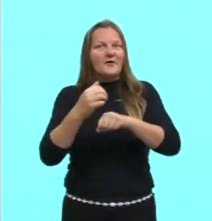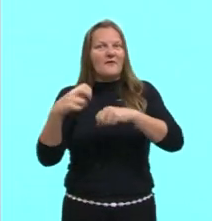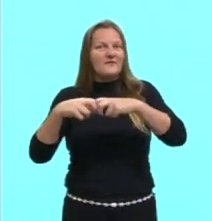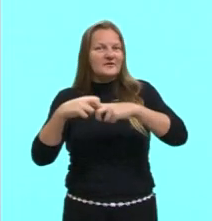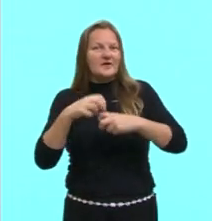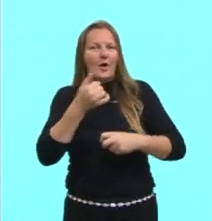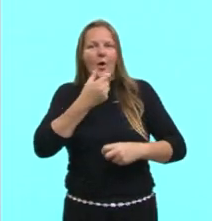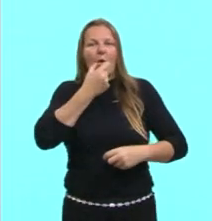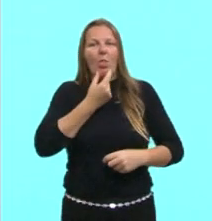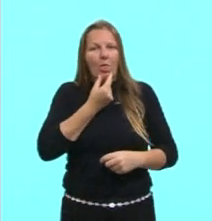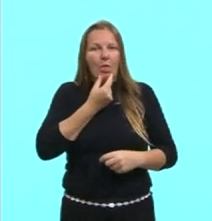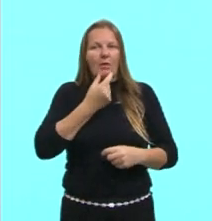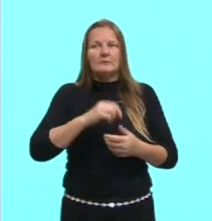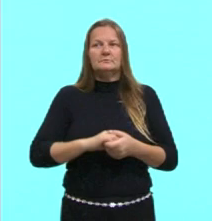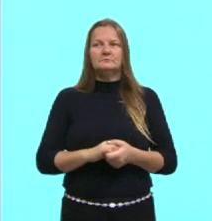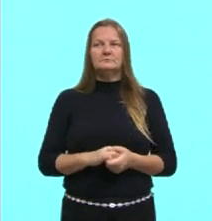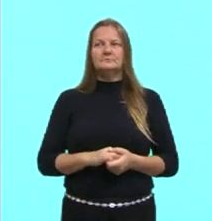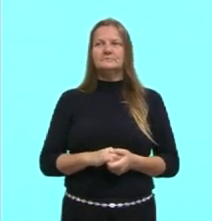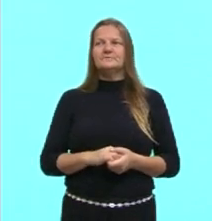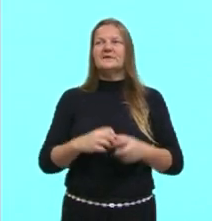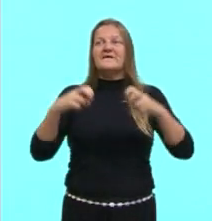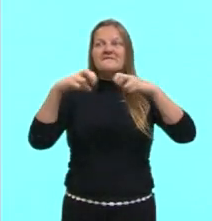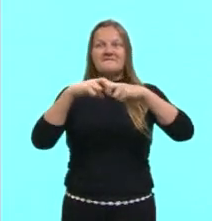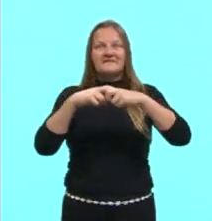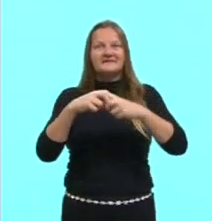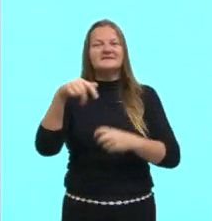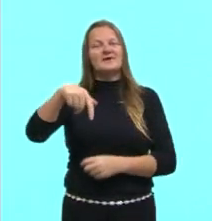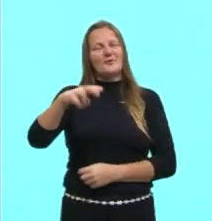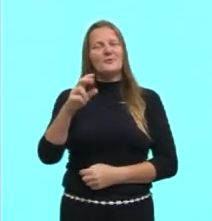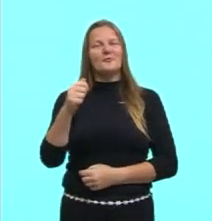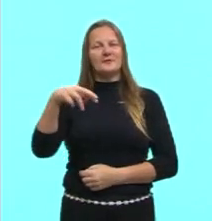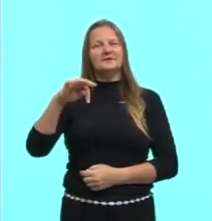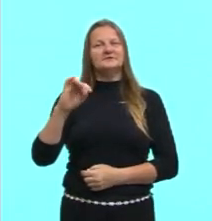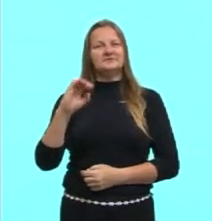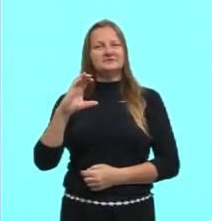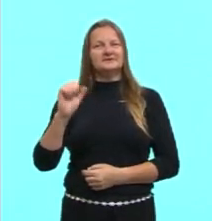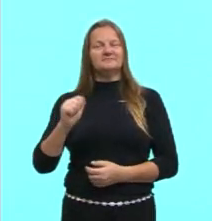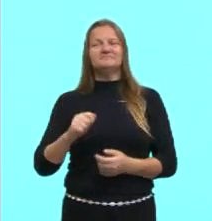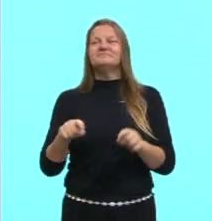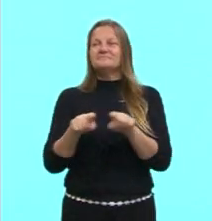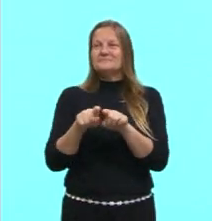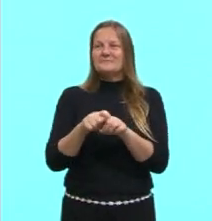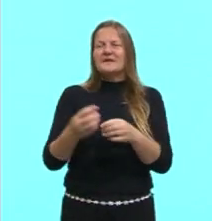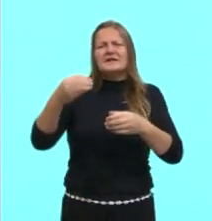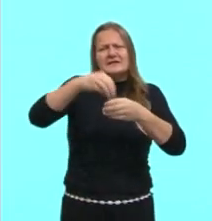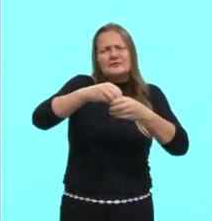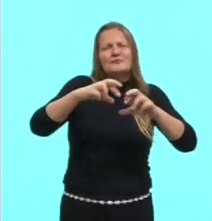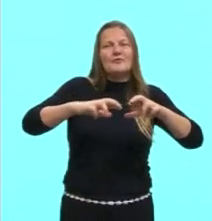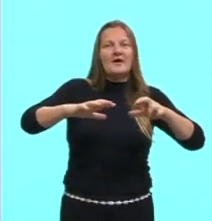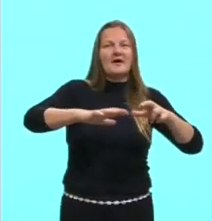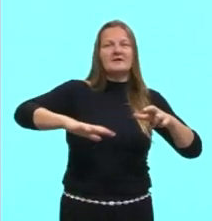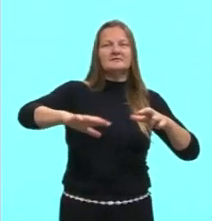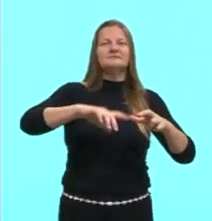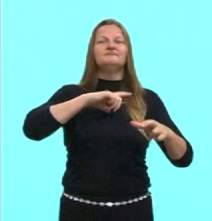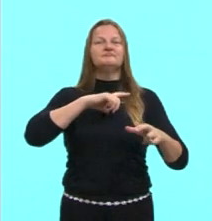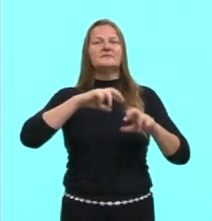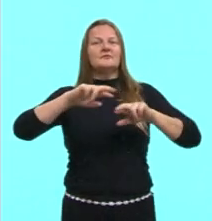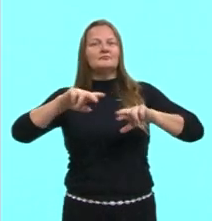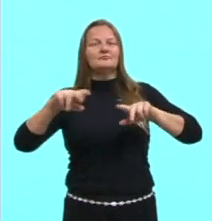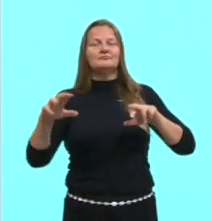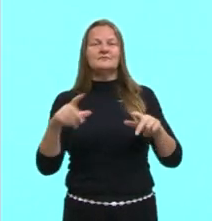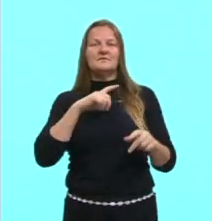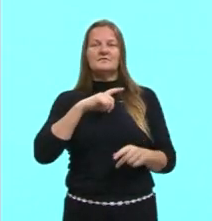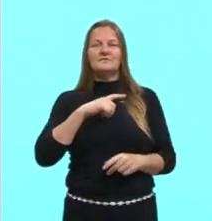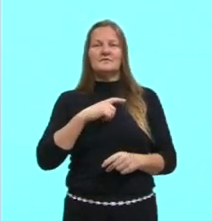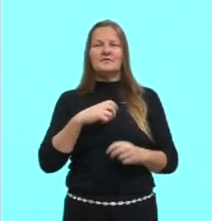tem também a física quântica e elas foram surgindo praticamente juntas e dentro dessas áreas a gente pode ter o que a gente chama